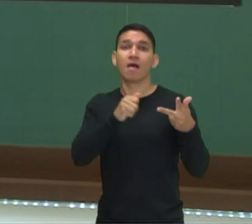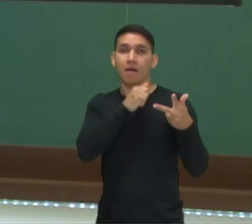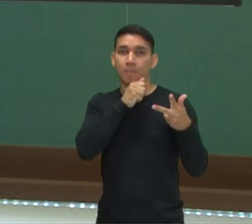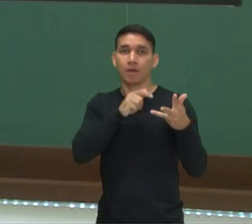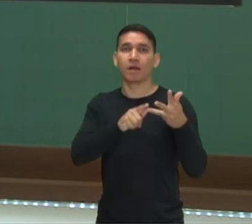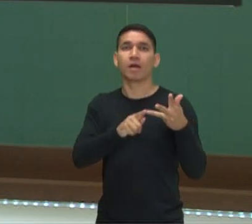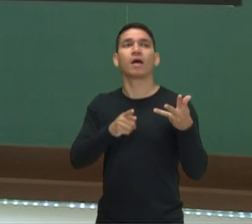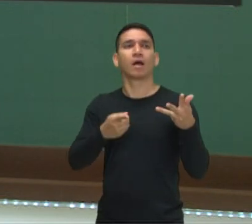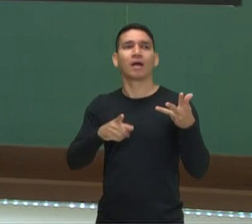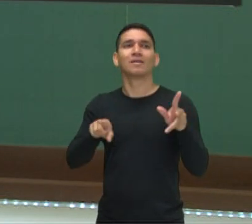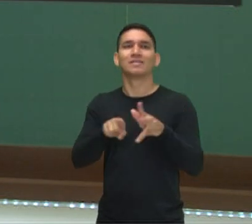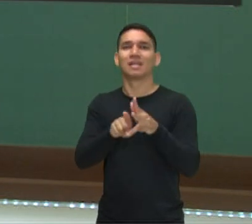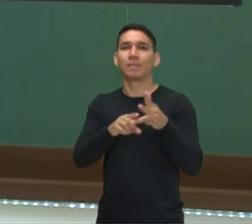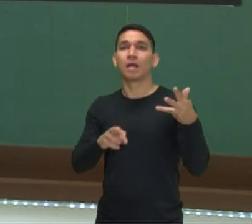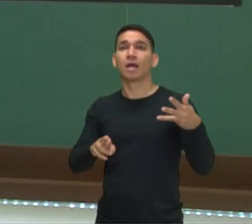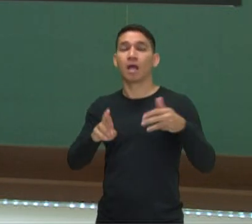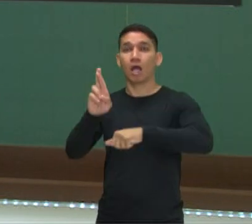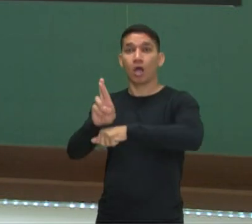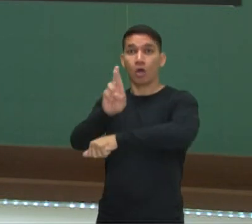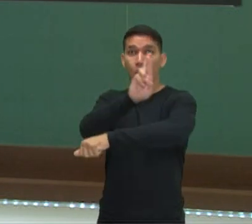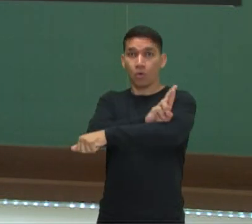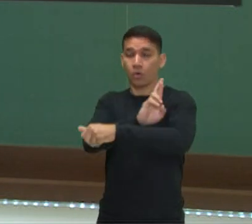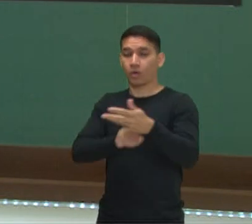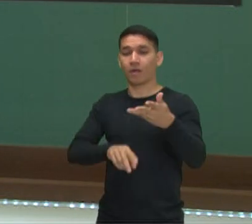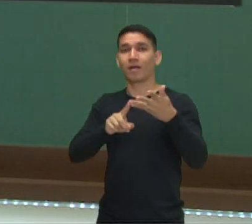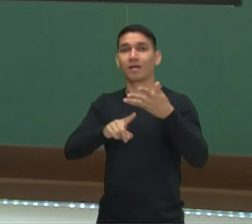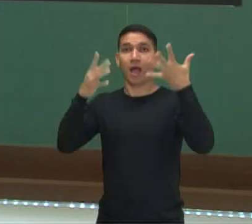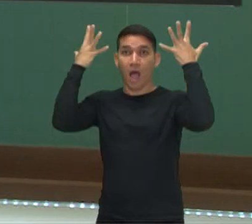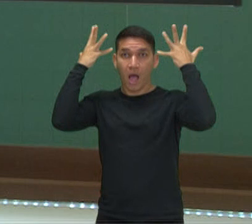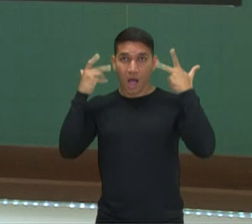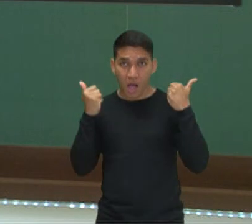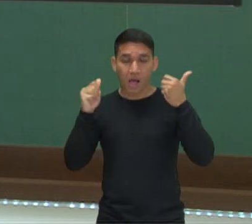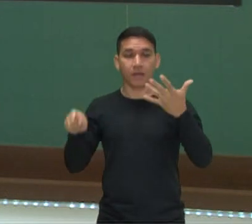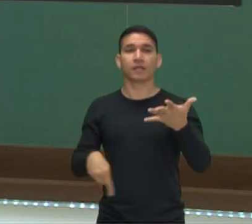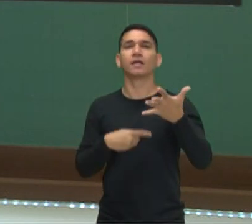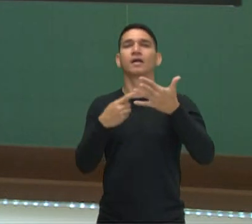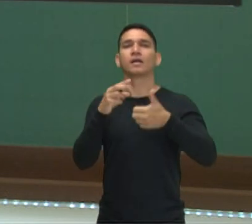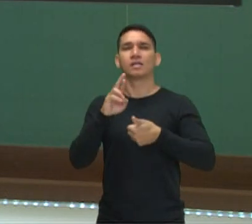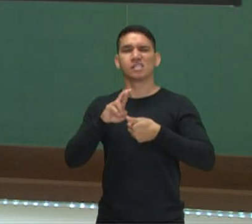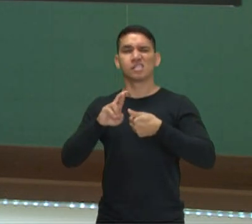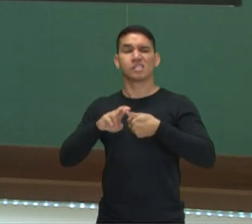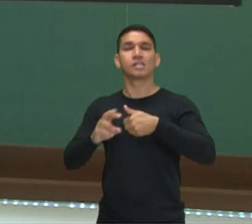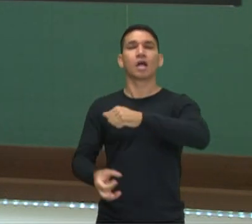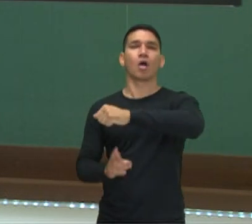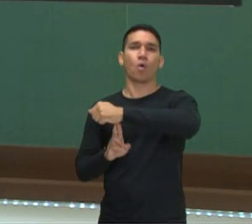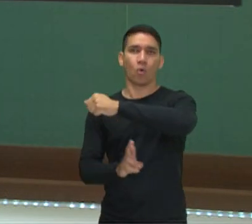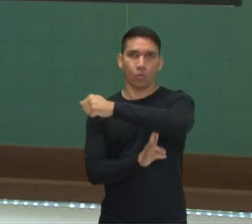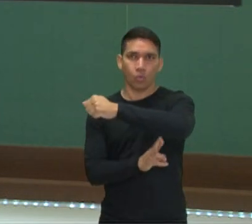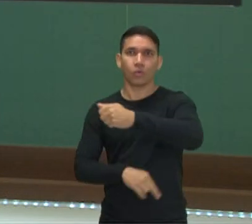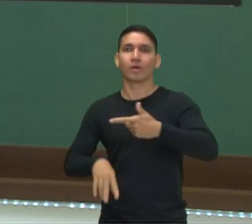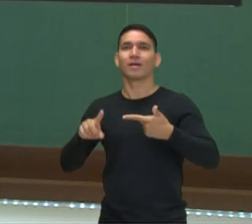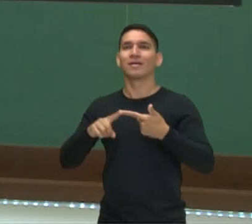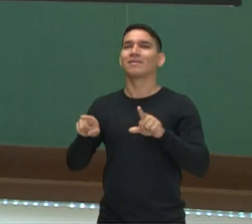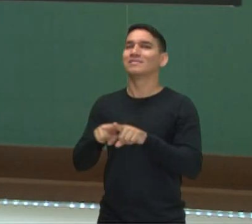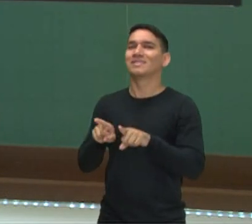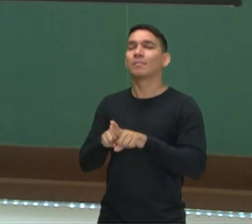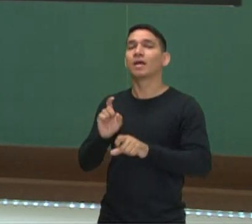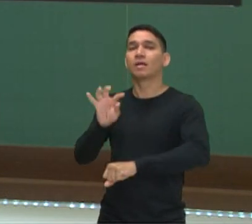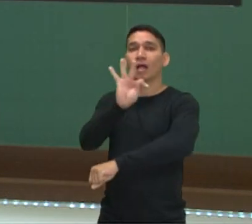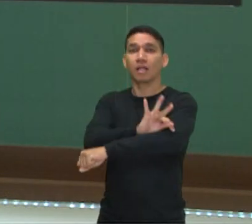e Roraima lá na parte superior. Aqui o Acre, Rondônia, Tocantins. Então